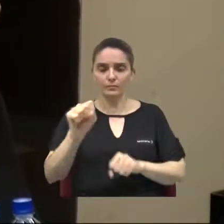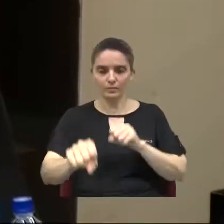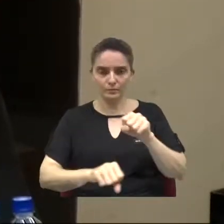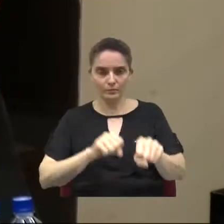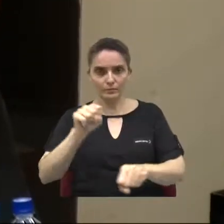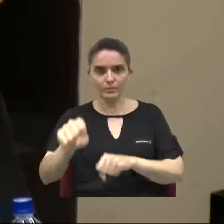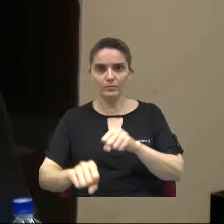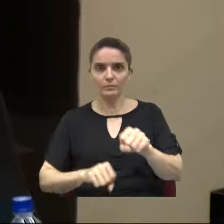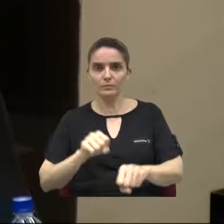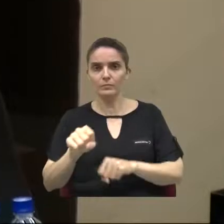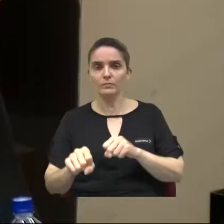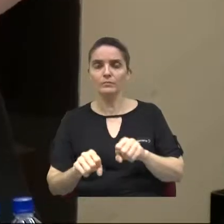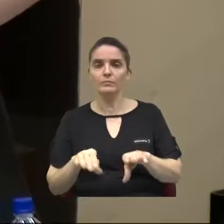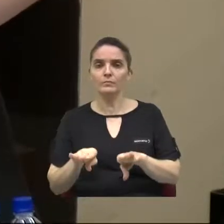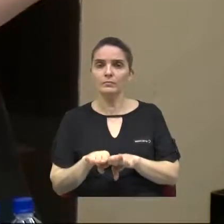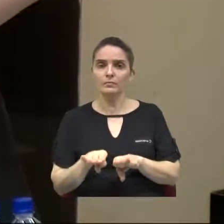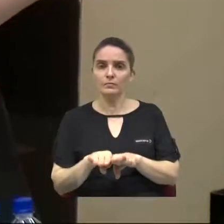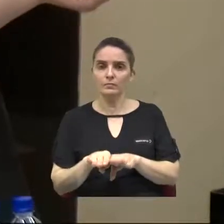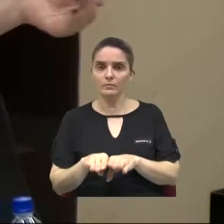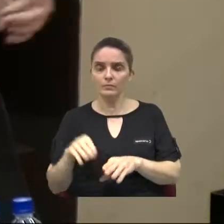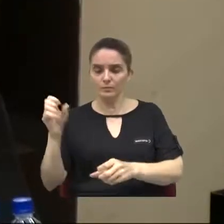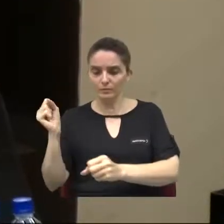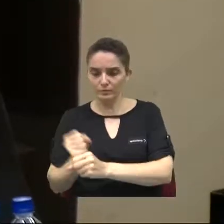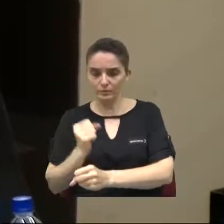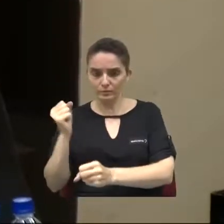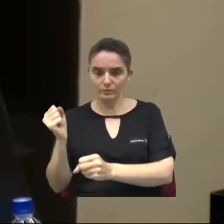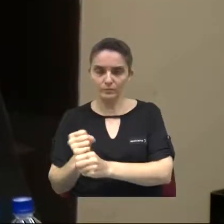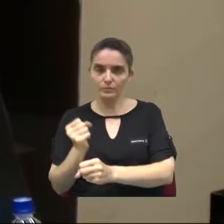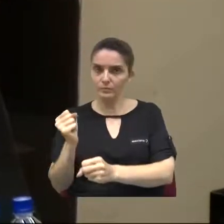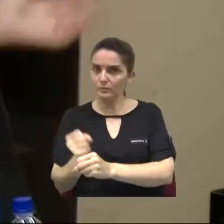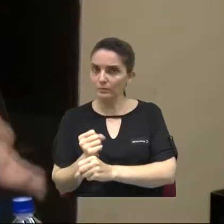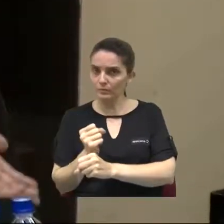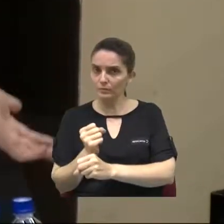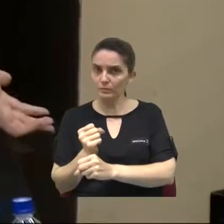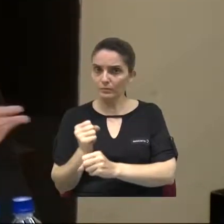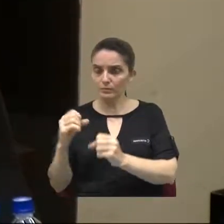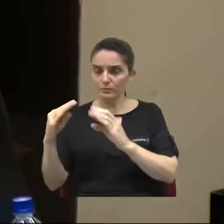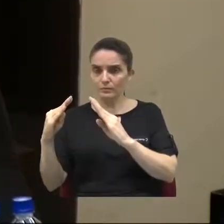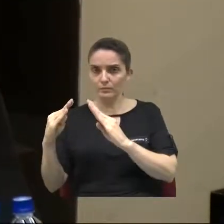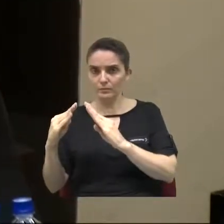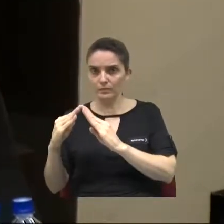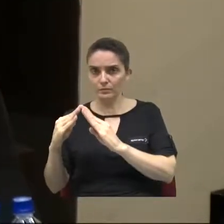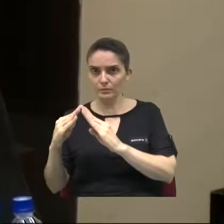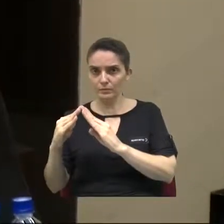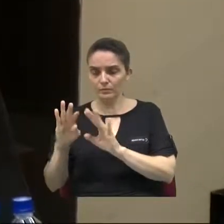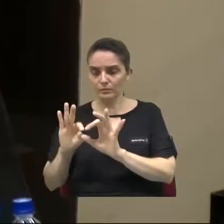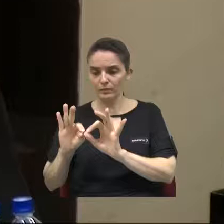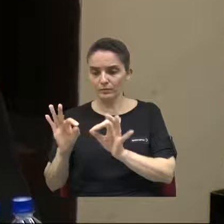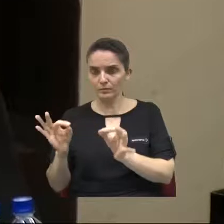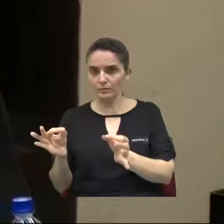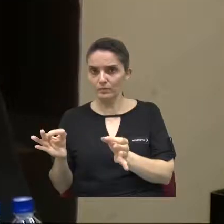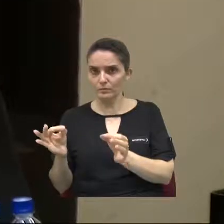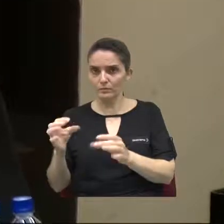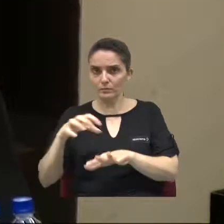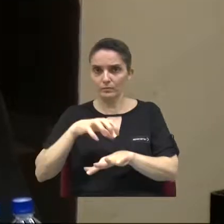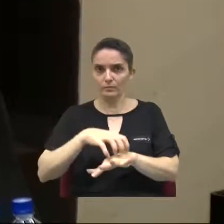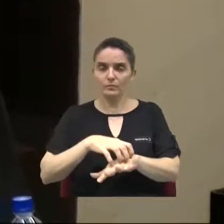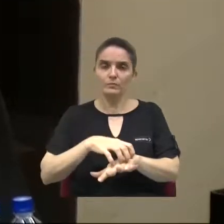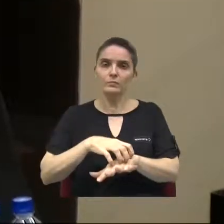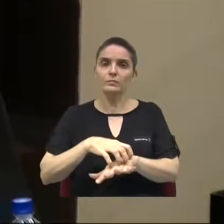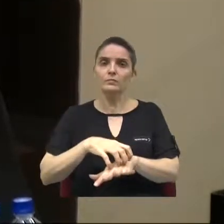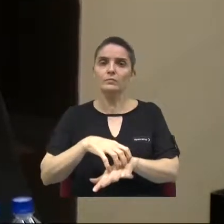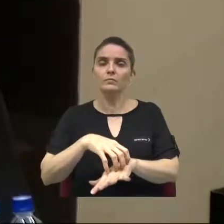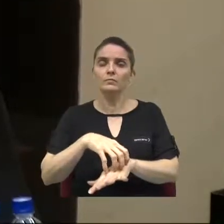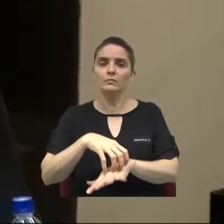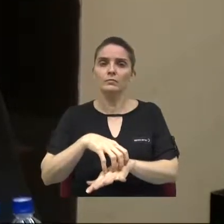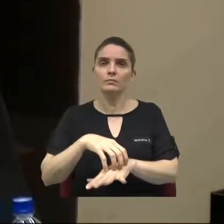ciclistas e até a construção, de repente, de uma casinha no fundo dos centros comunitários. Então,